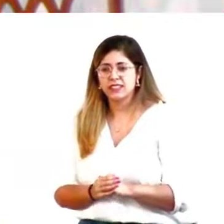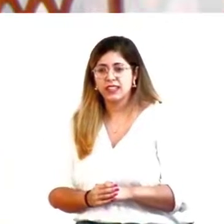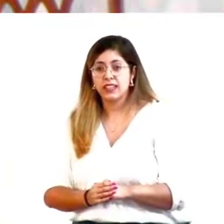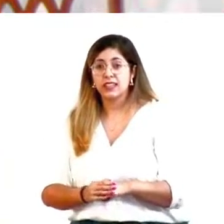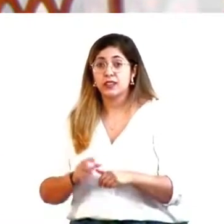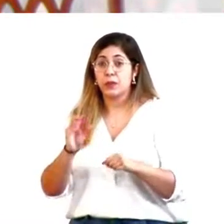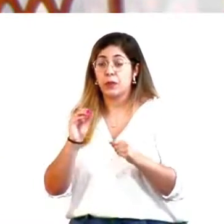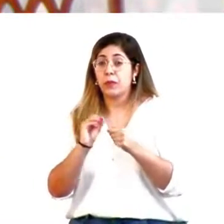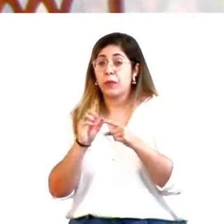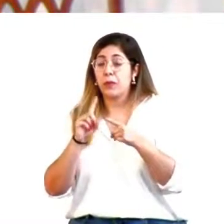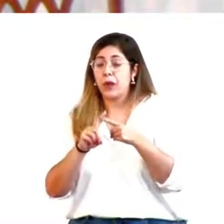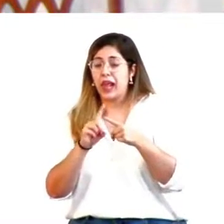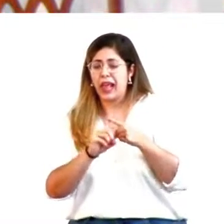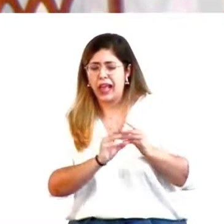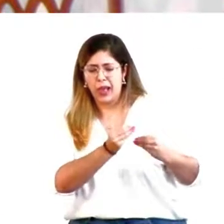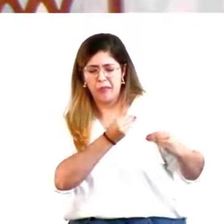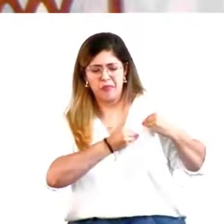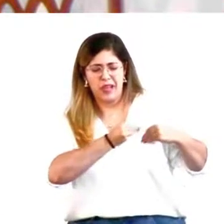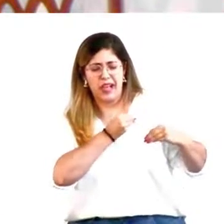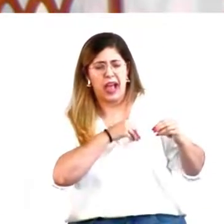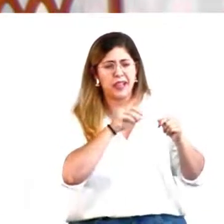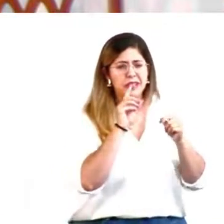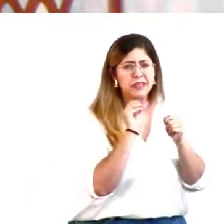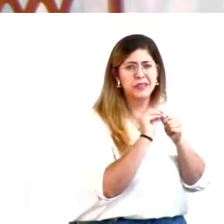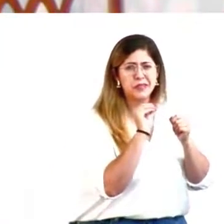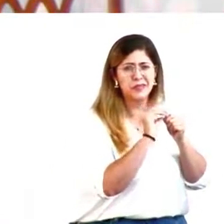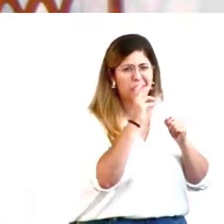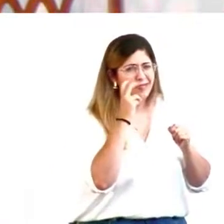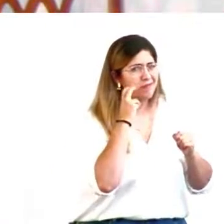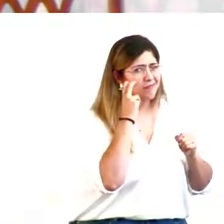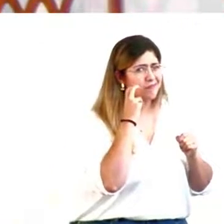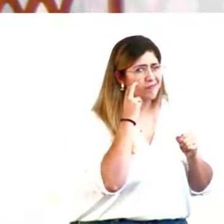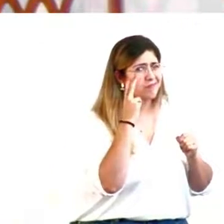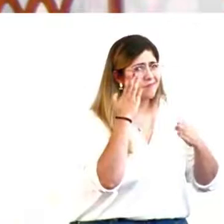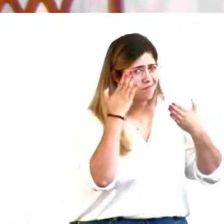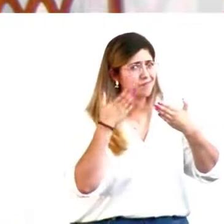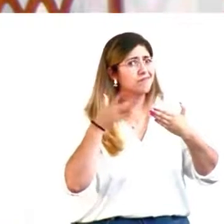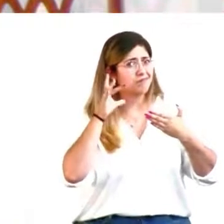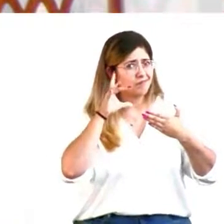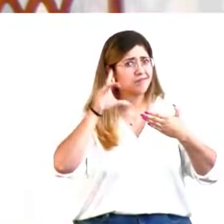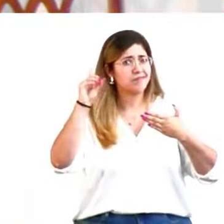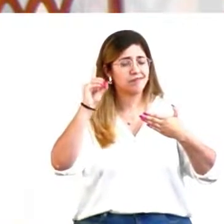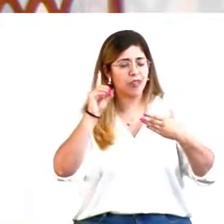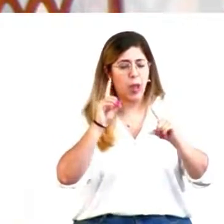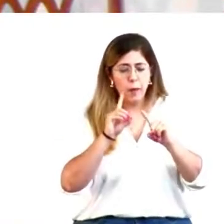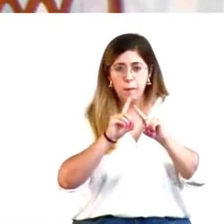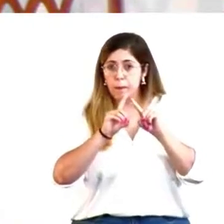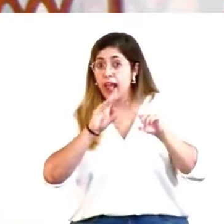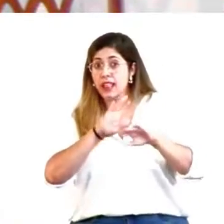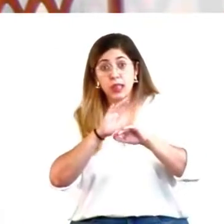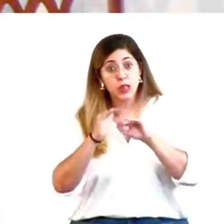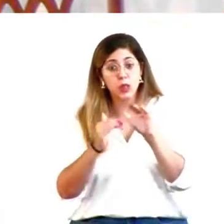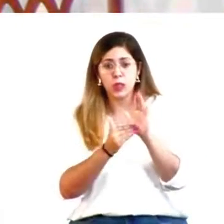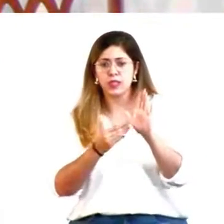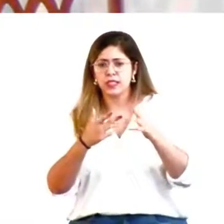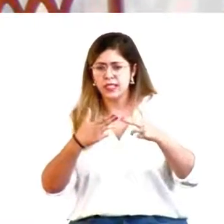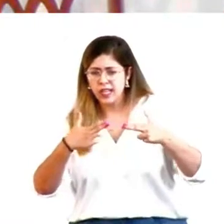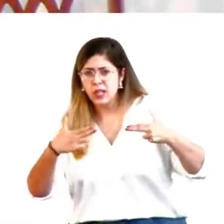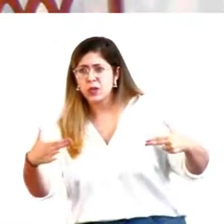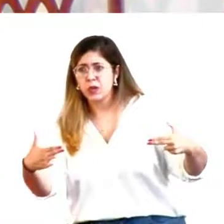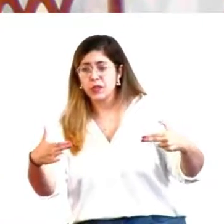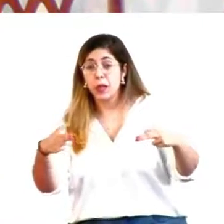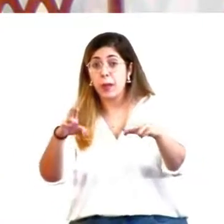oculto, o só referir é vergonha. Mas todas as coisas, quando reprovadas